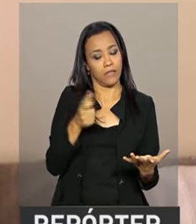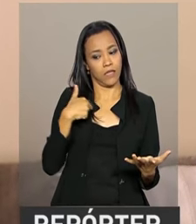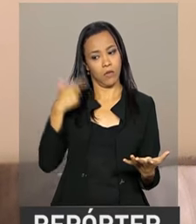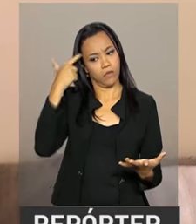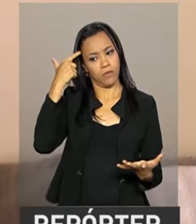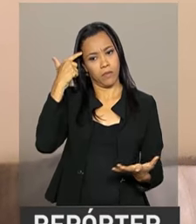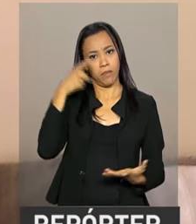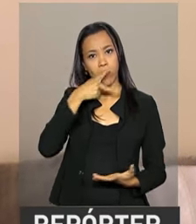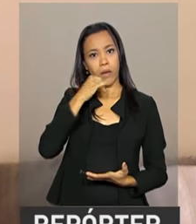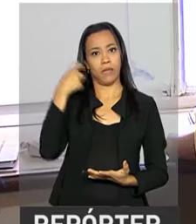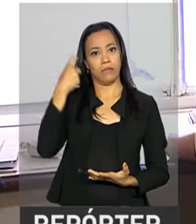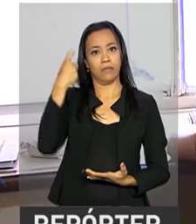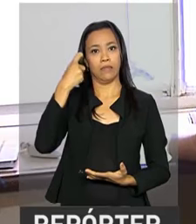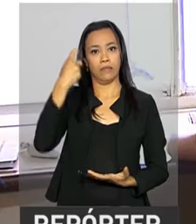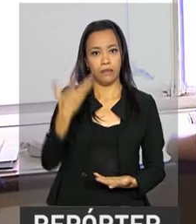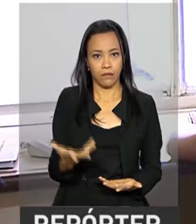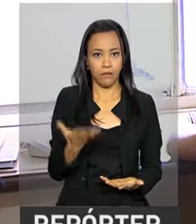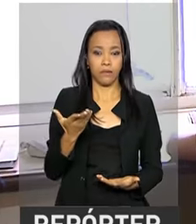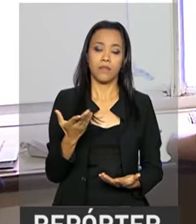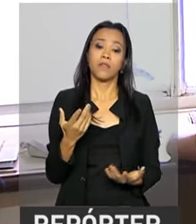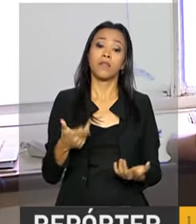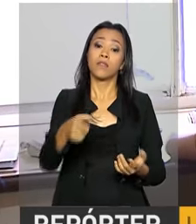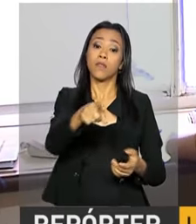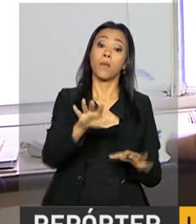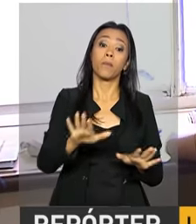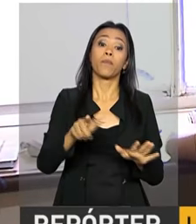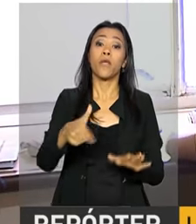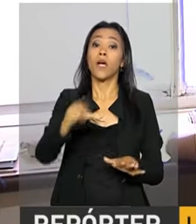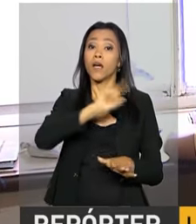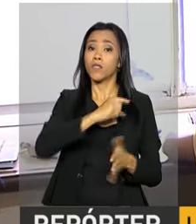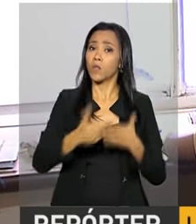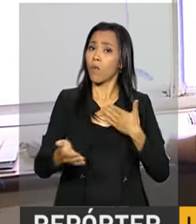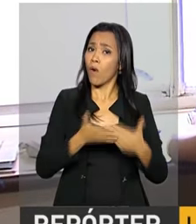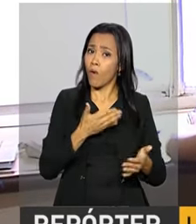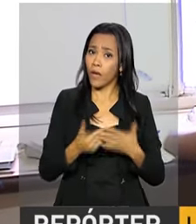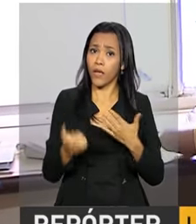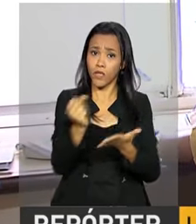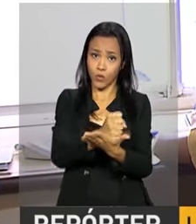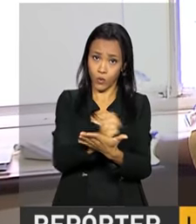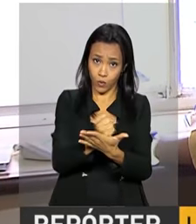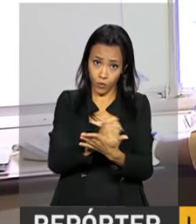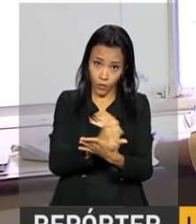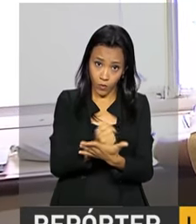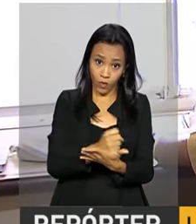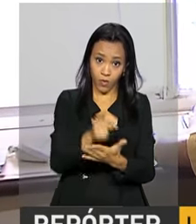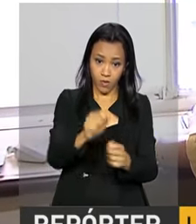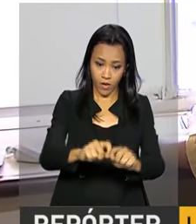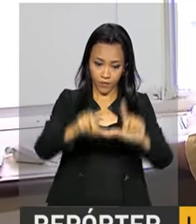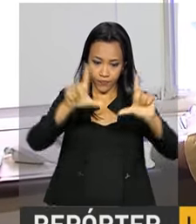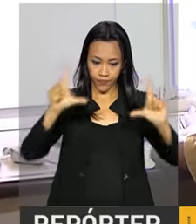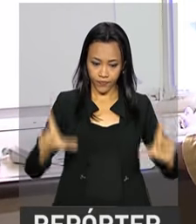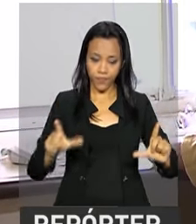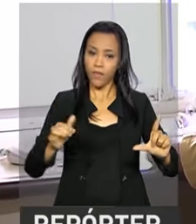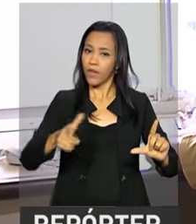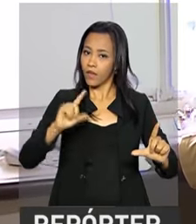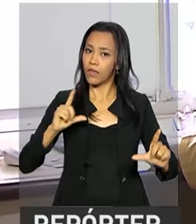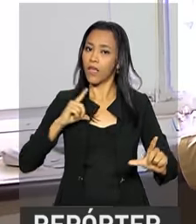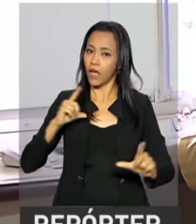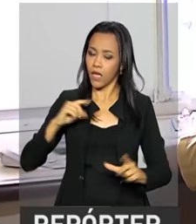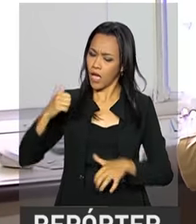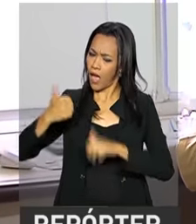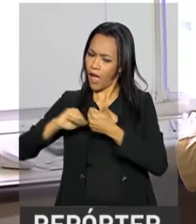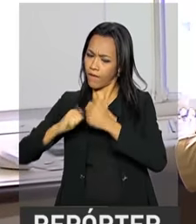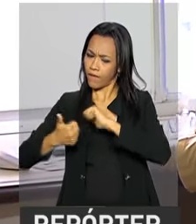preocupação agora ficou um pouquinho maior. Antes de qualquer jogo chegar à tela do computador do Arthur, ele passa por uma avaliação que